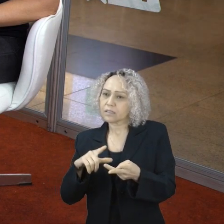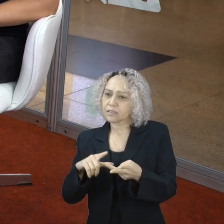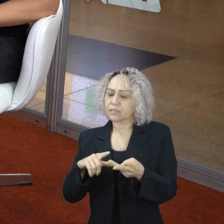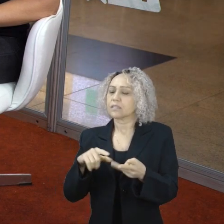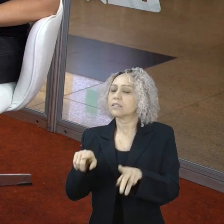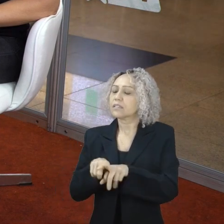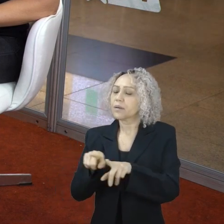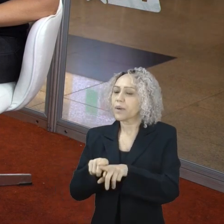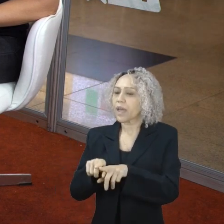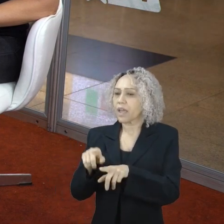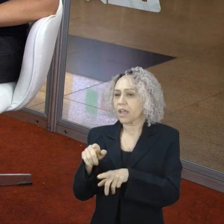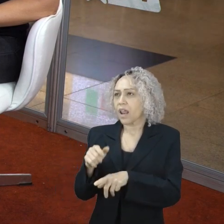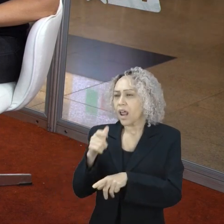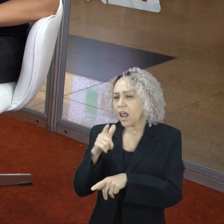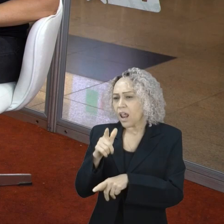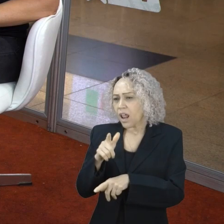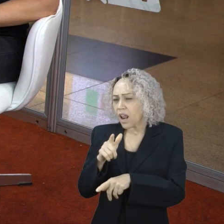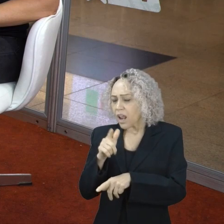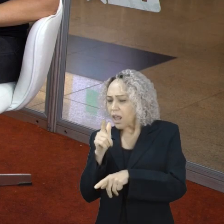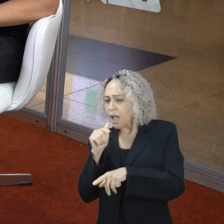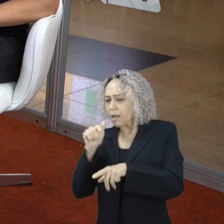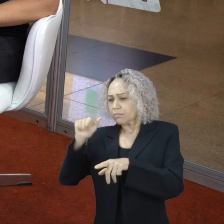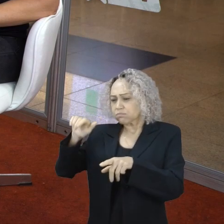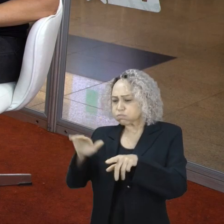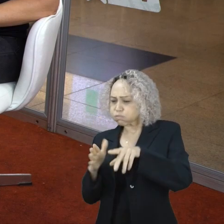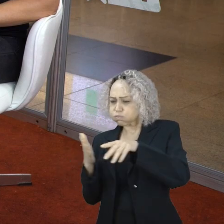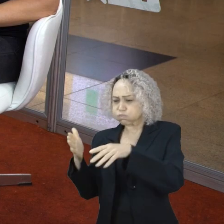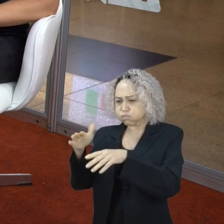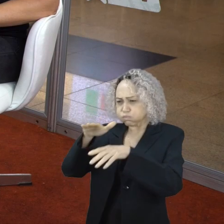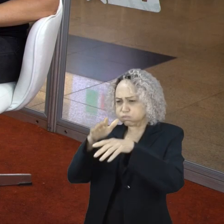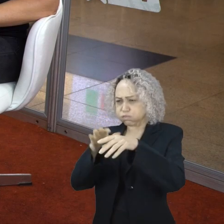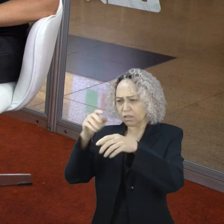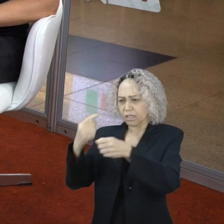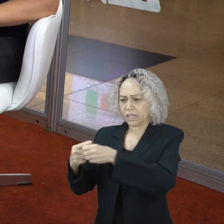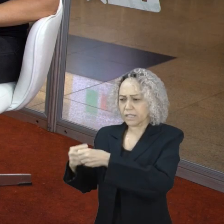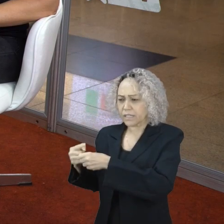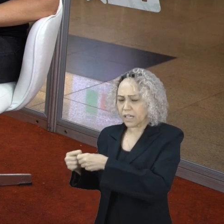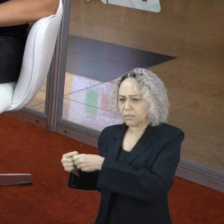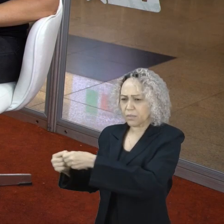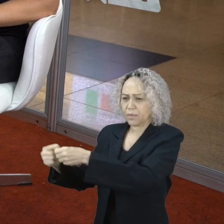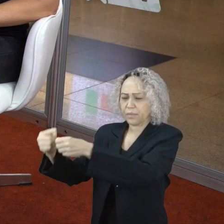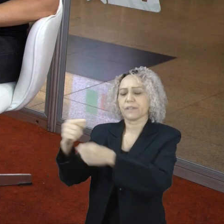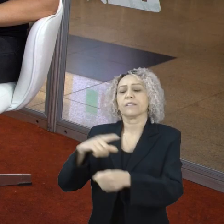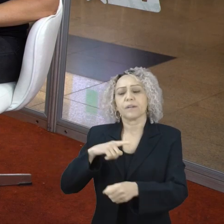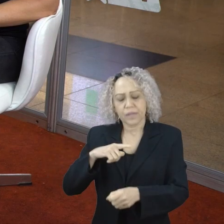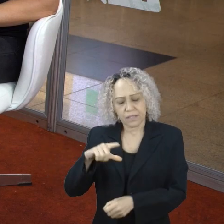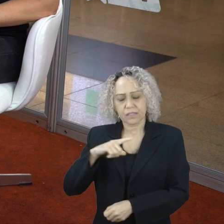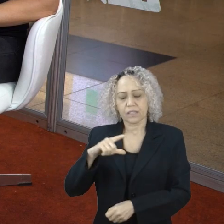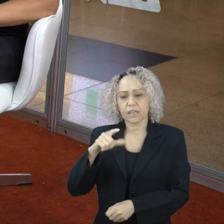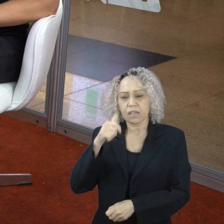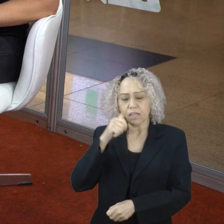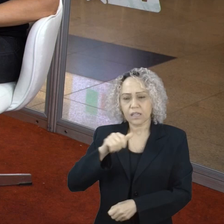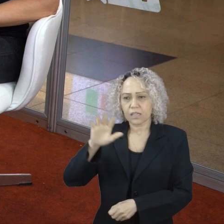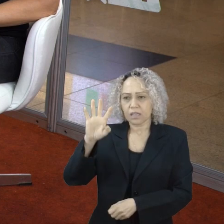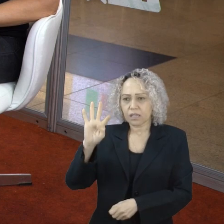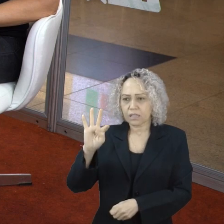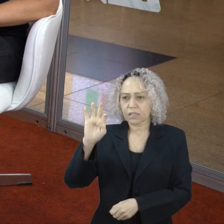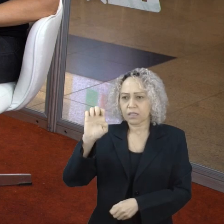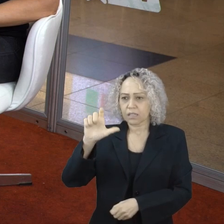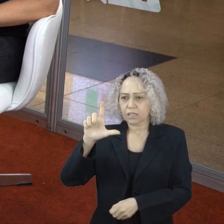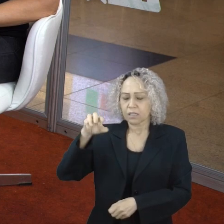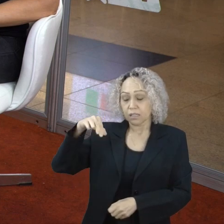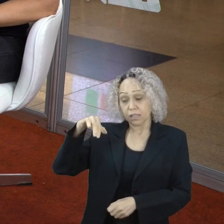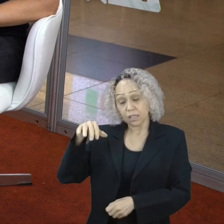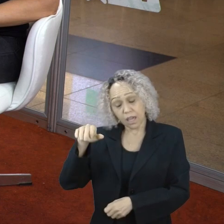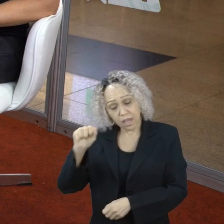Baixada com a Thelma, lá na região de São José dos Campos, nós vamos ter também o nosso